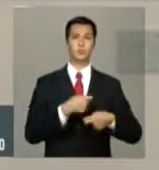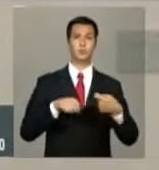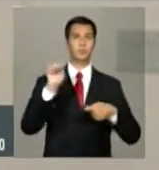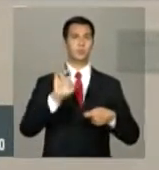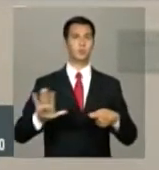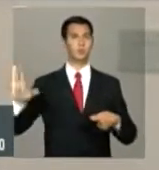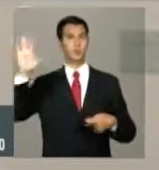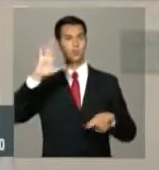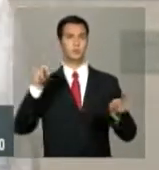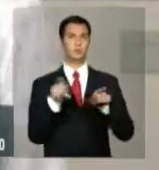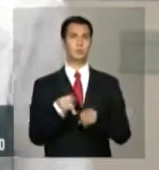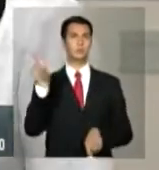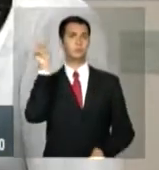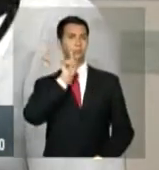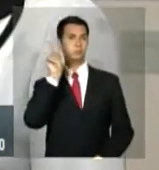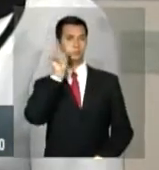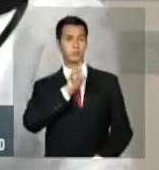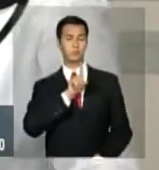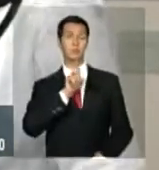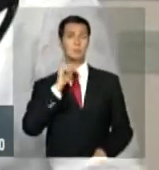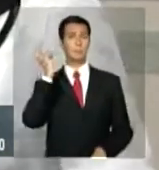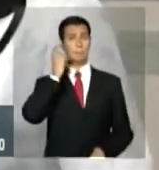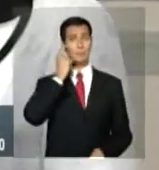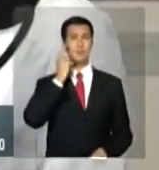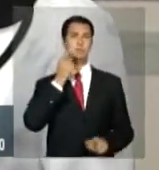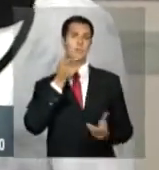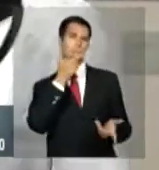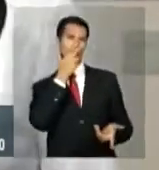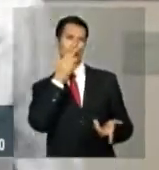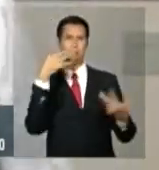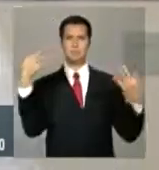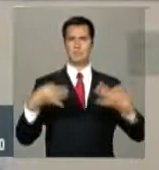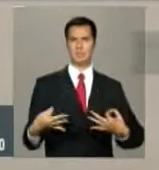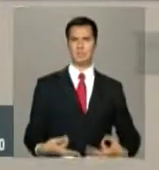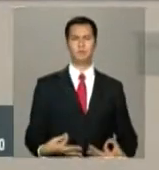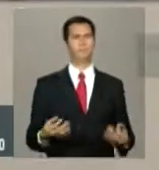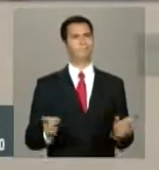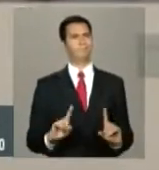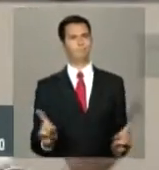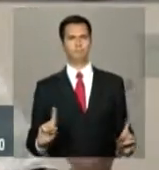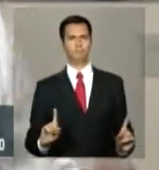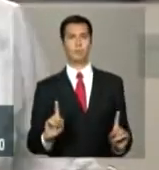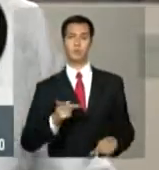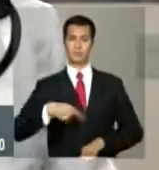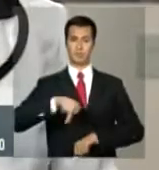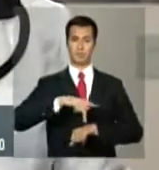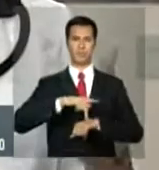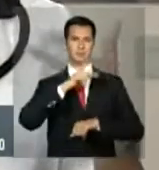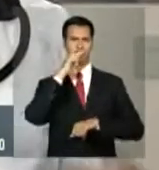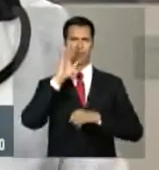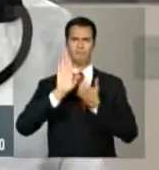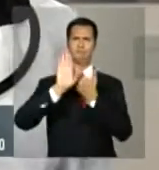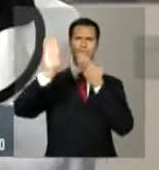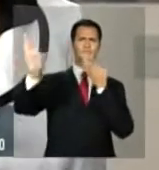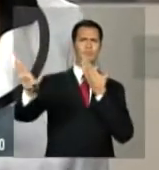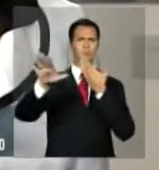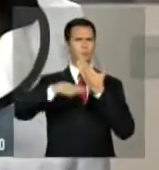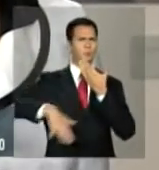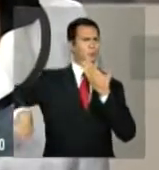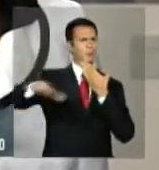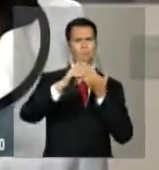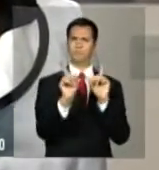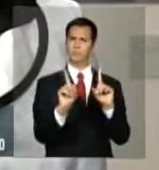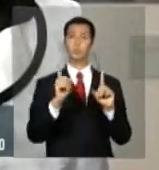Estados Unidos e achar que as coisas ficam perfeitas. Nós não somos uma ilha, a gente tem mais capacidade de